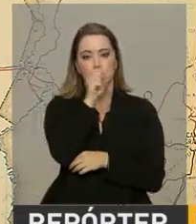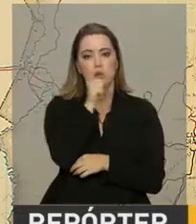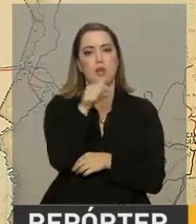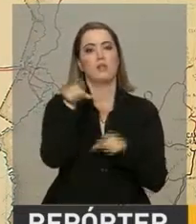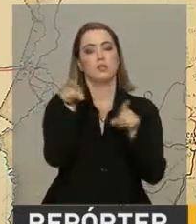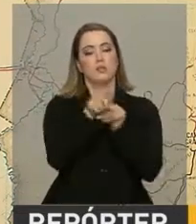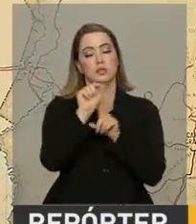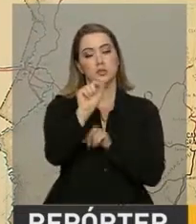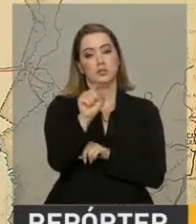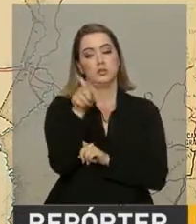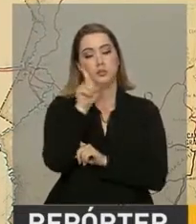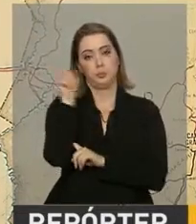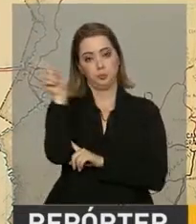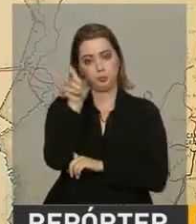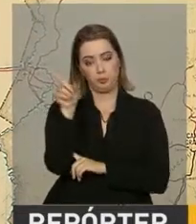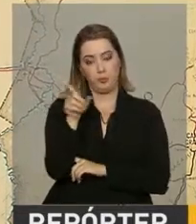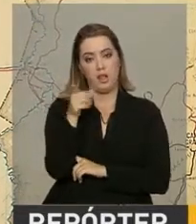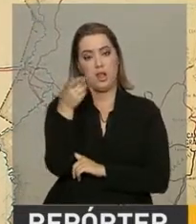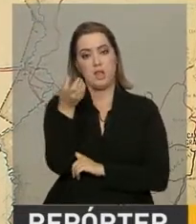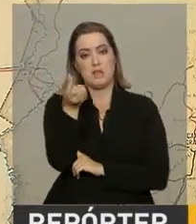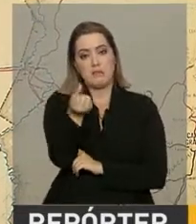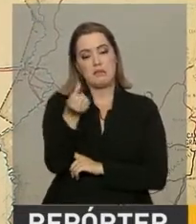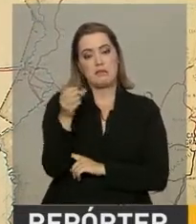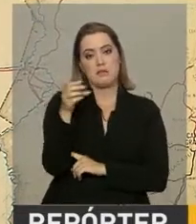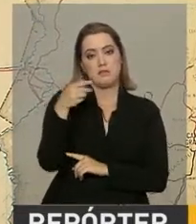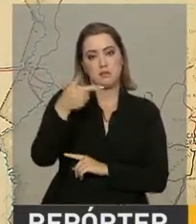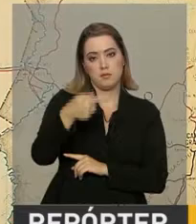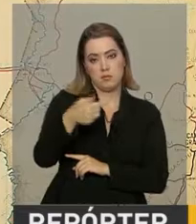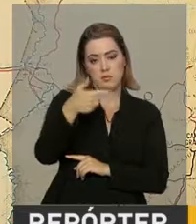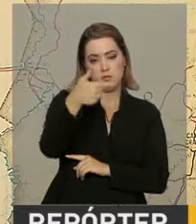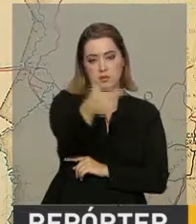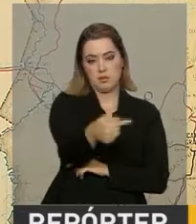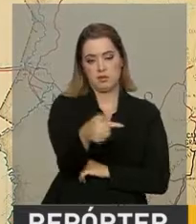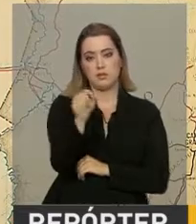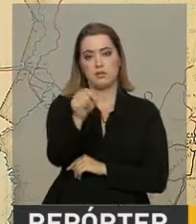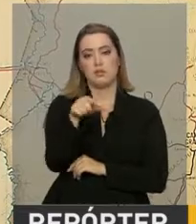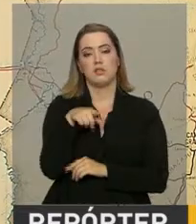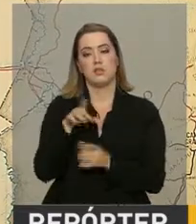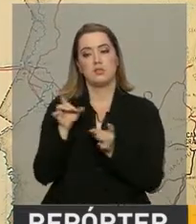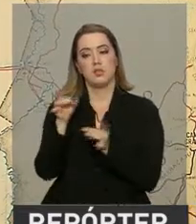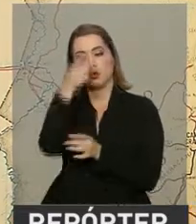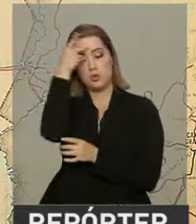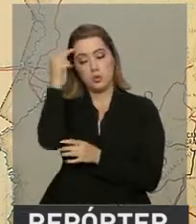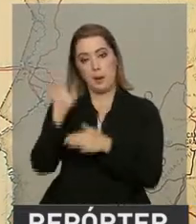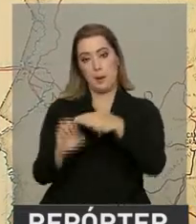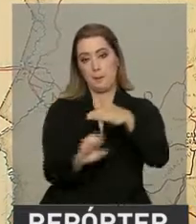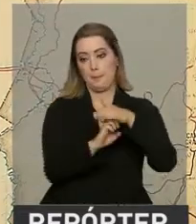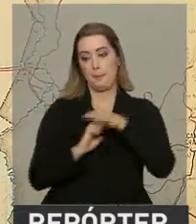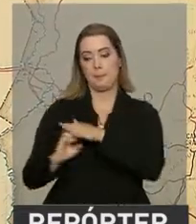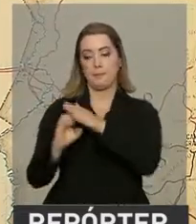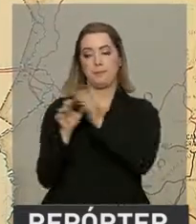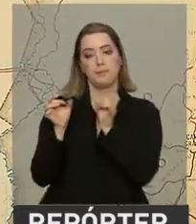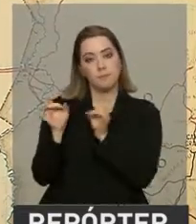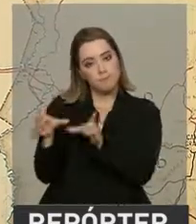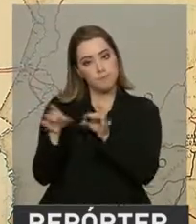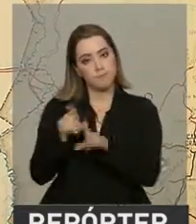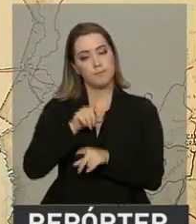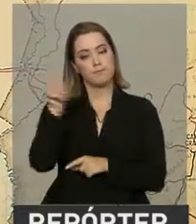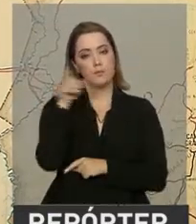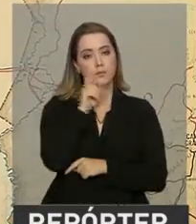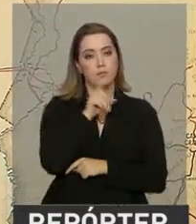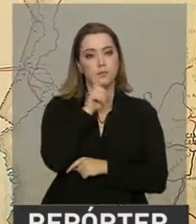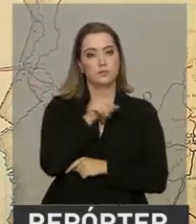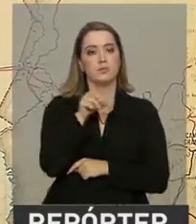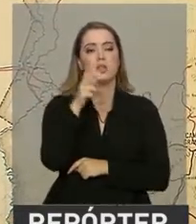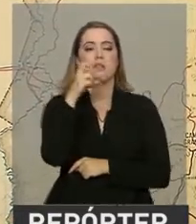6.67 exportadores Venderam aos Estados Unidos isso representa um crescimento em relação a 2015 de